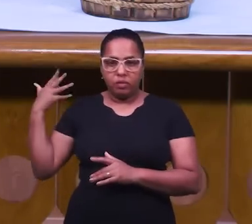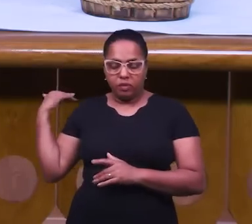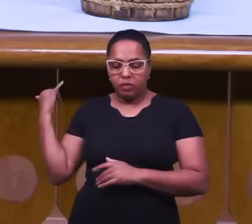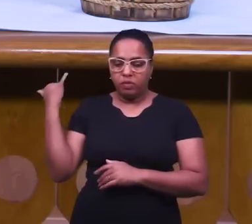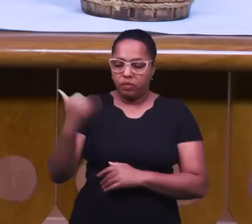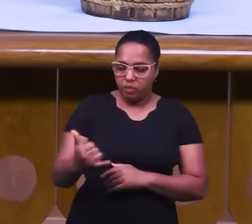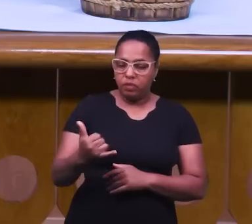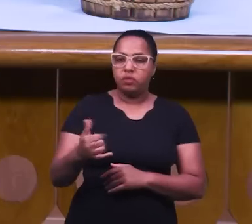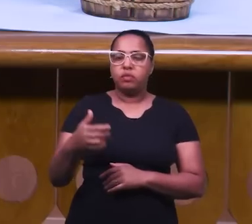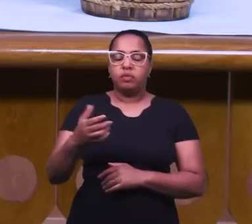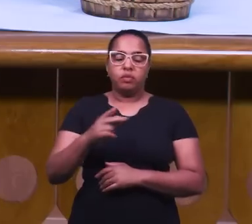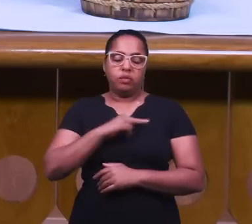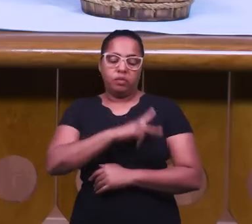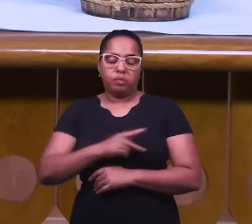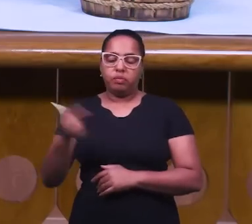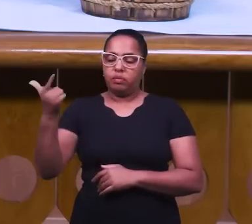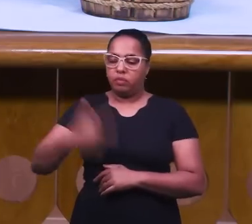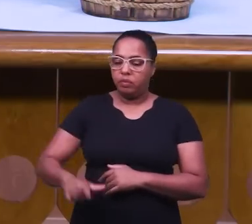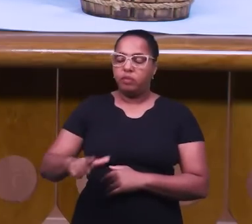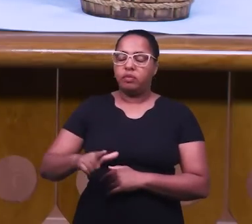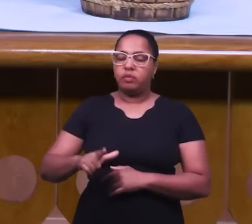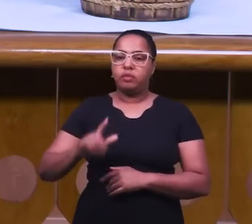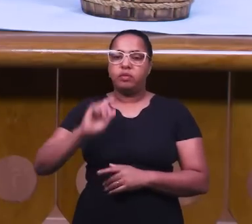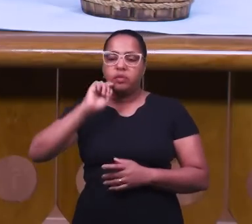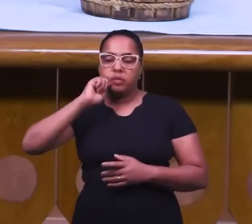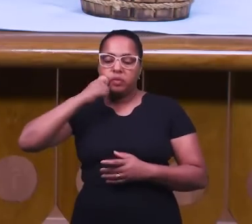que foi repetido por Paulo, este pão é o meu